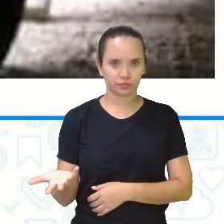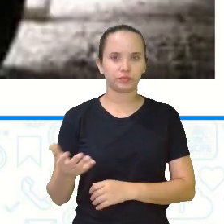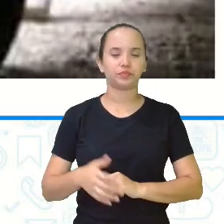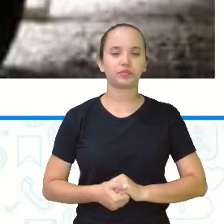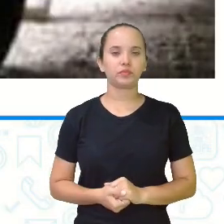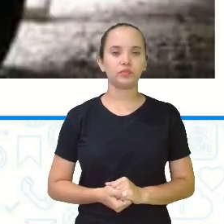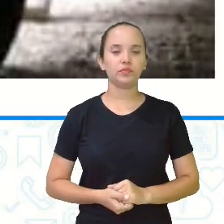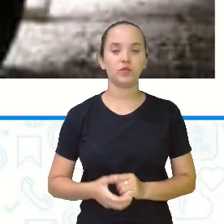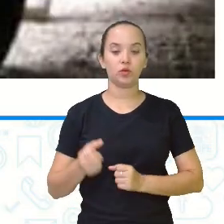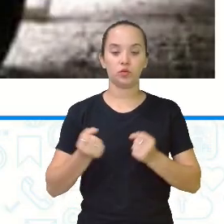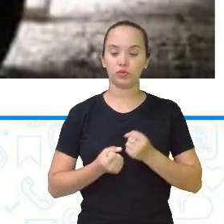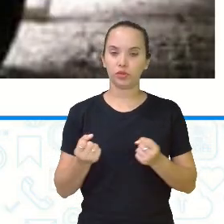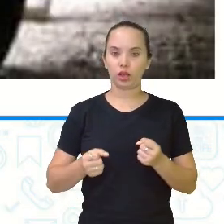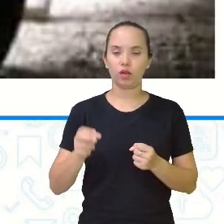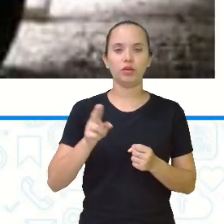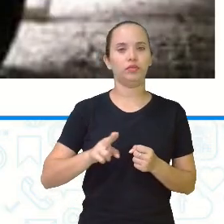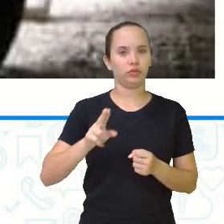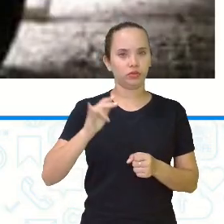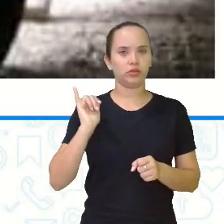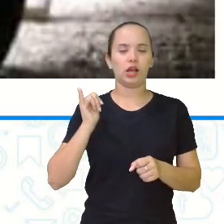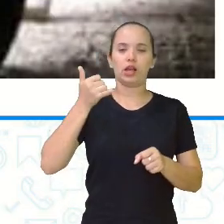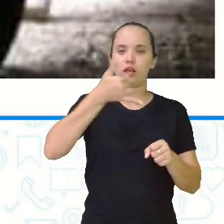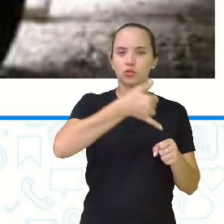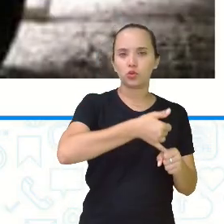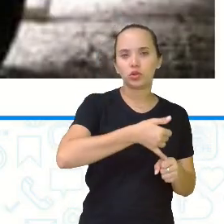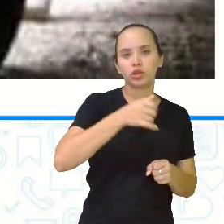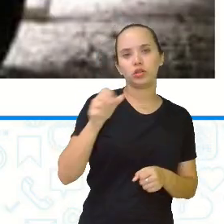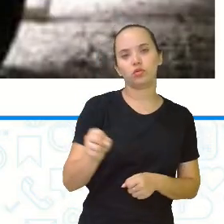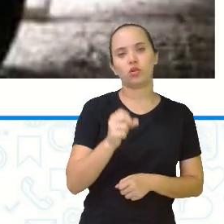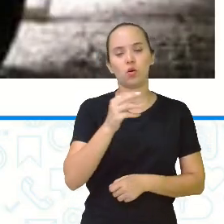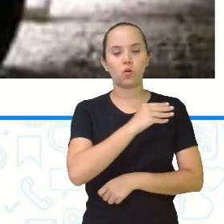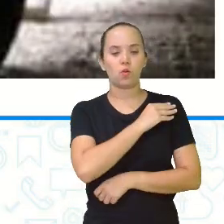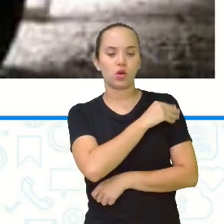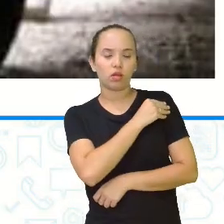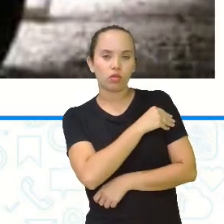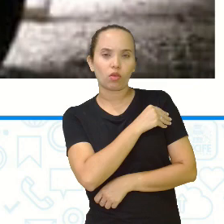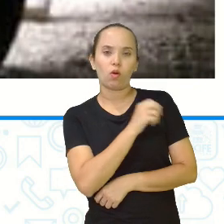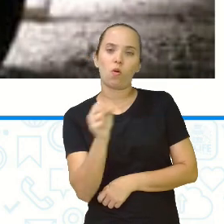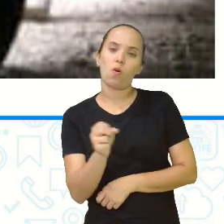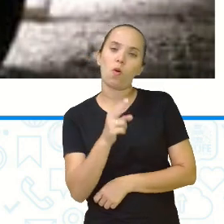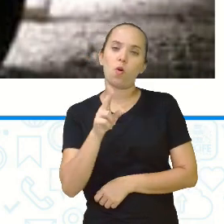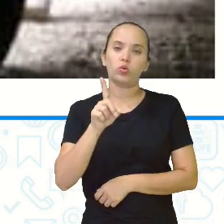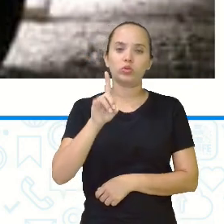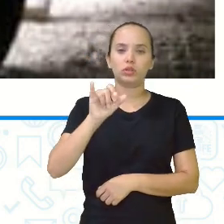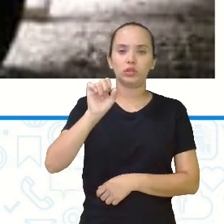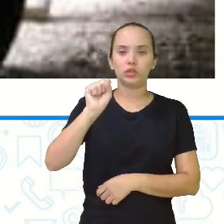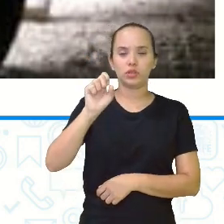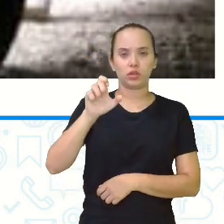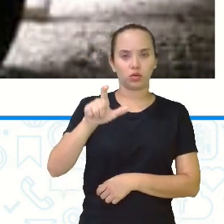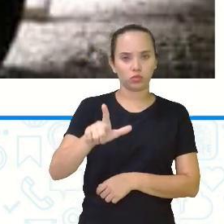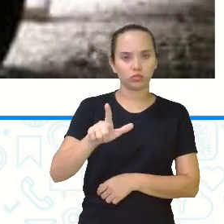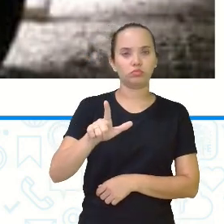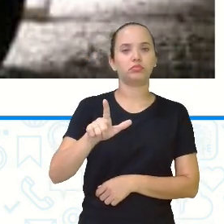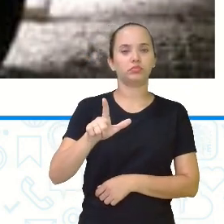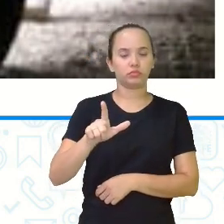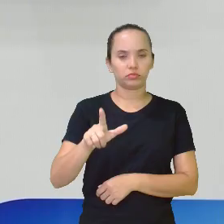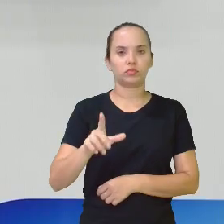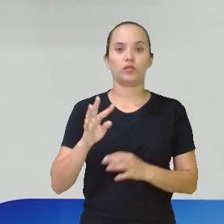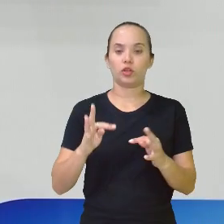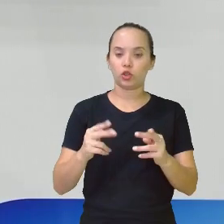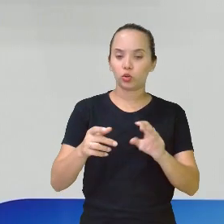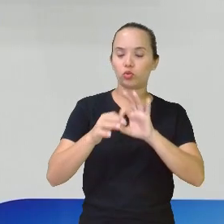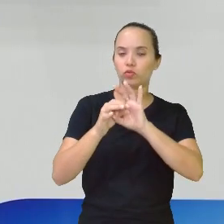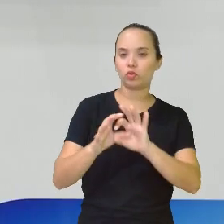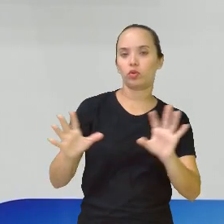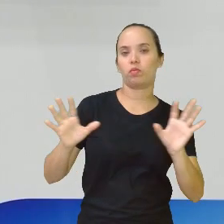eles queimam ali o combustível, a gasolina, o etanol, o diesel, e todos esses liberam aí gases poluentes.